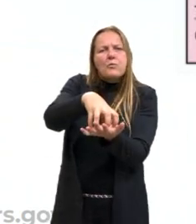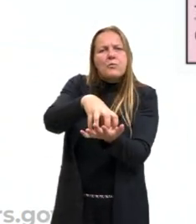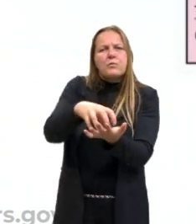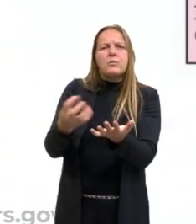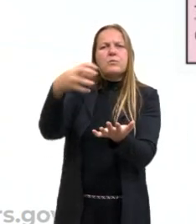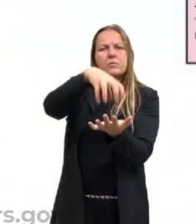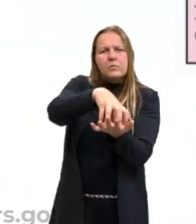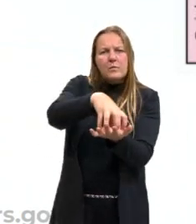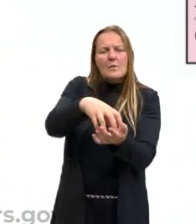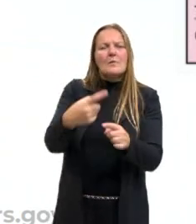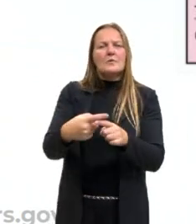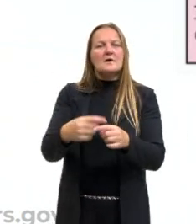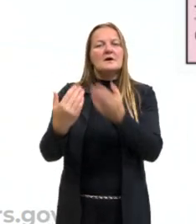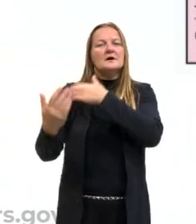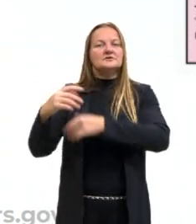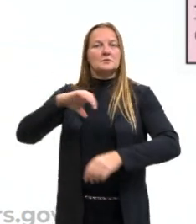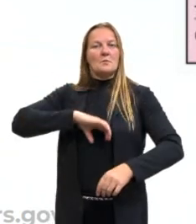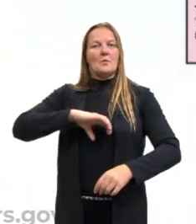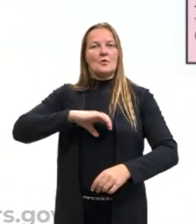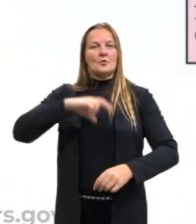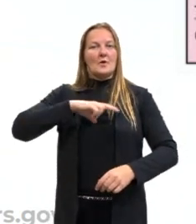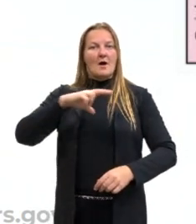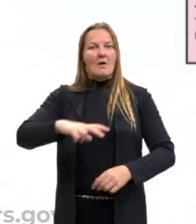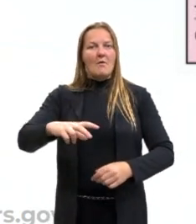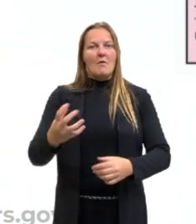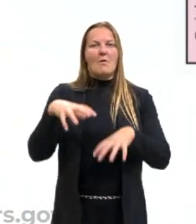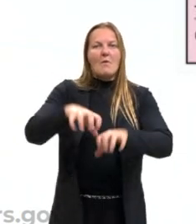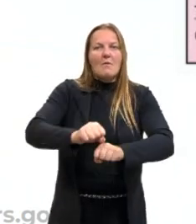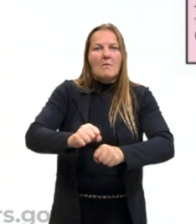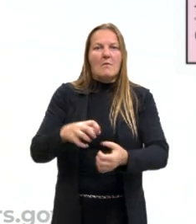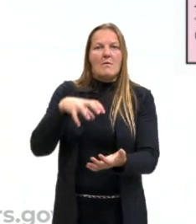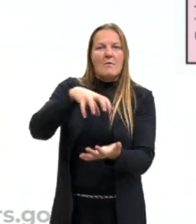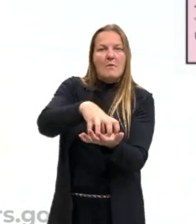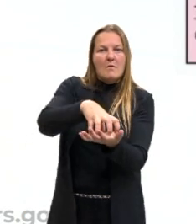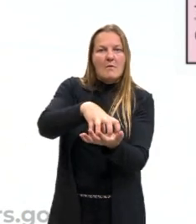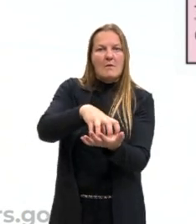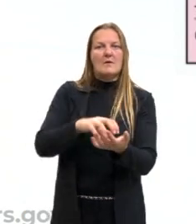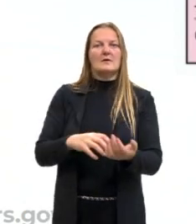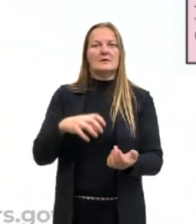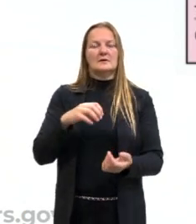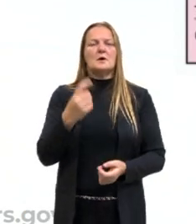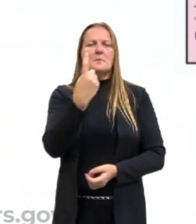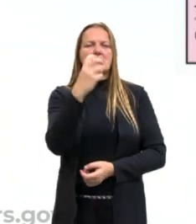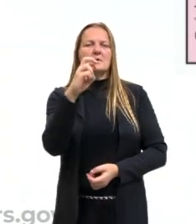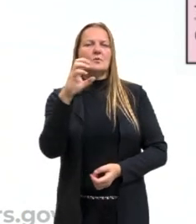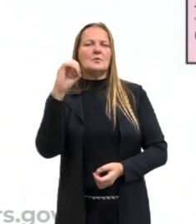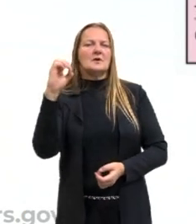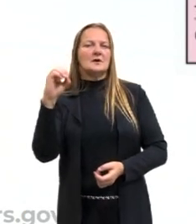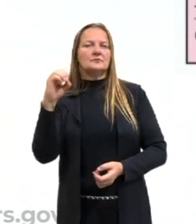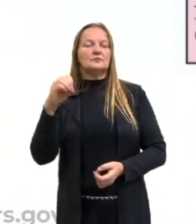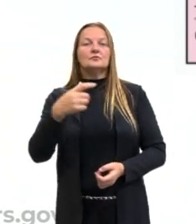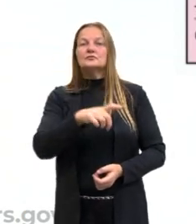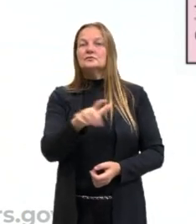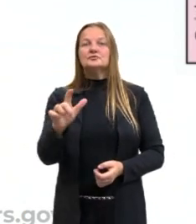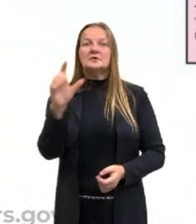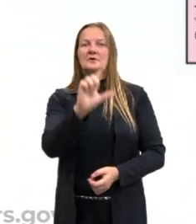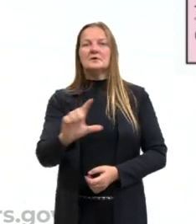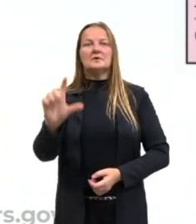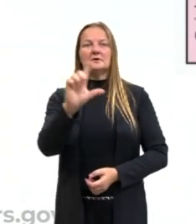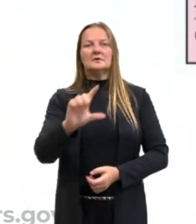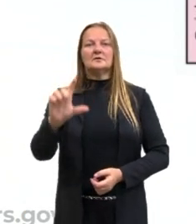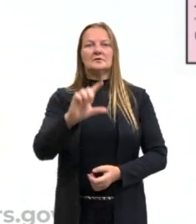porque nós fomos colônia de Portugal por muito tempo então quando eles chegaram aqui lá em 1500 não havia